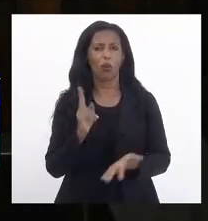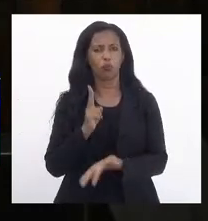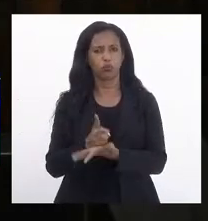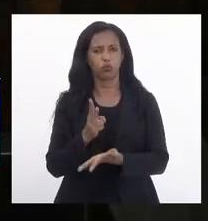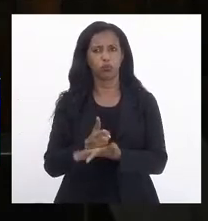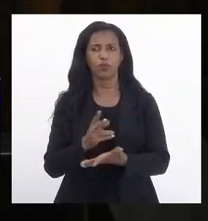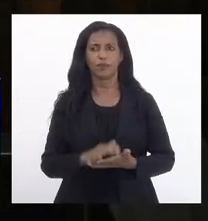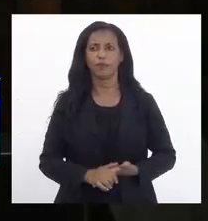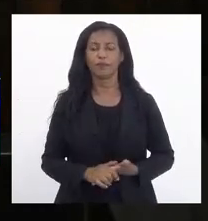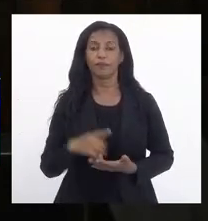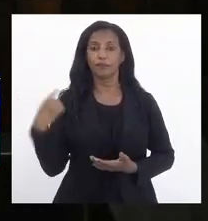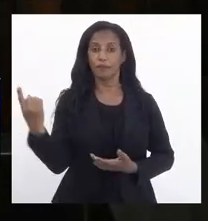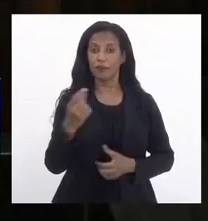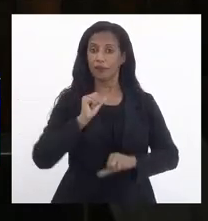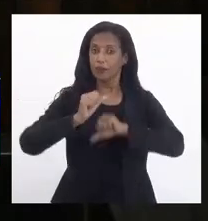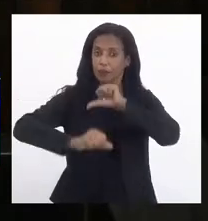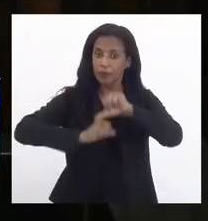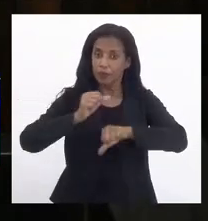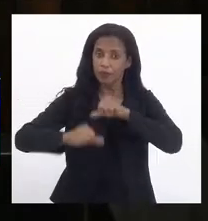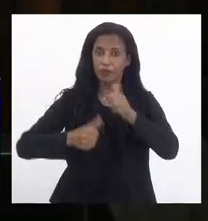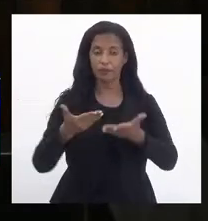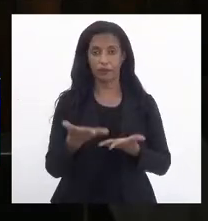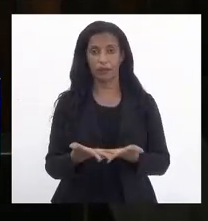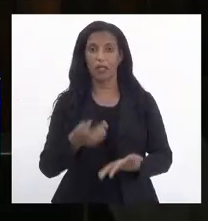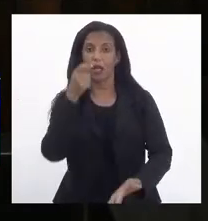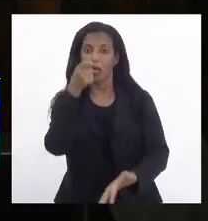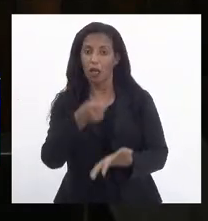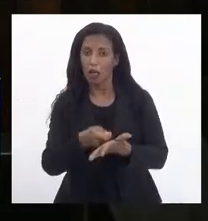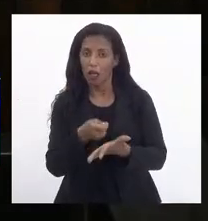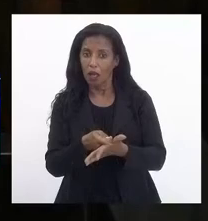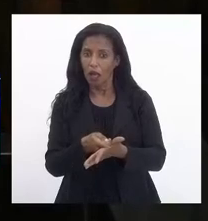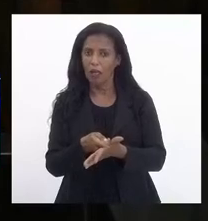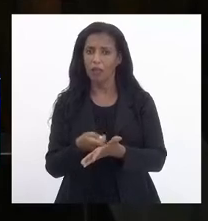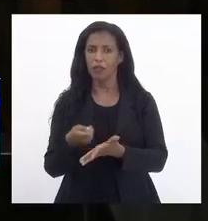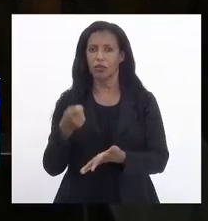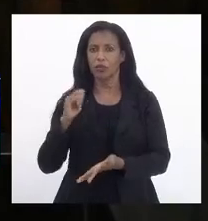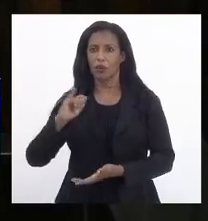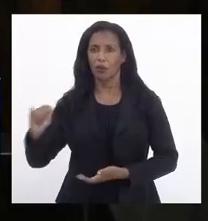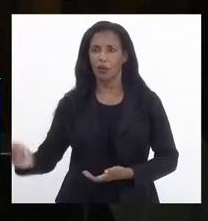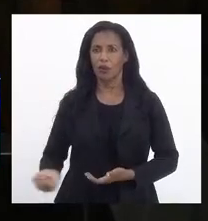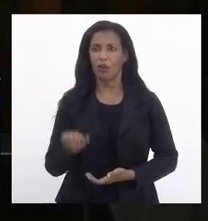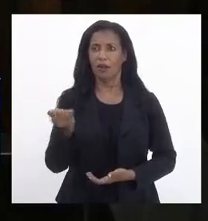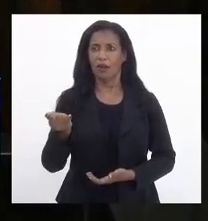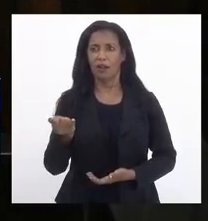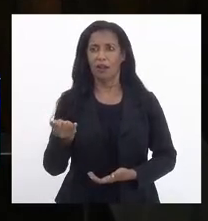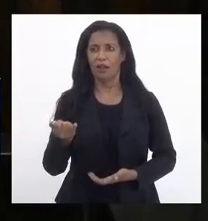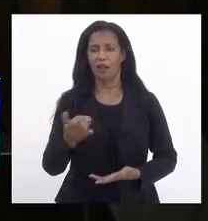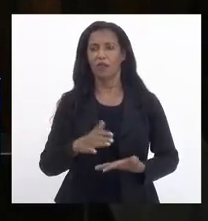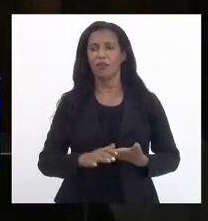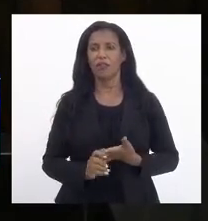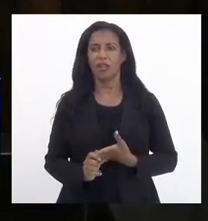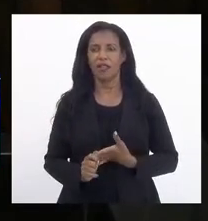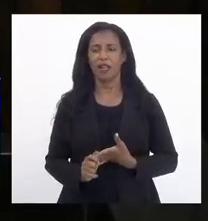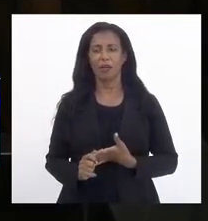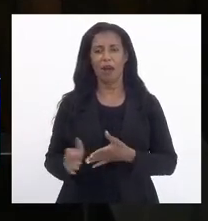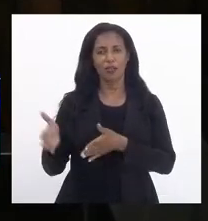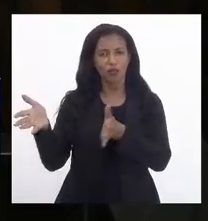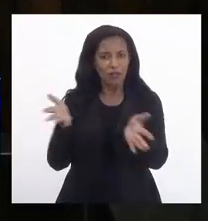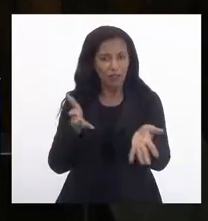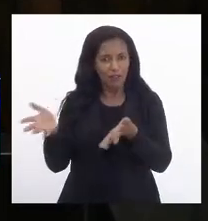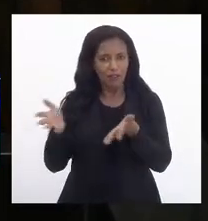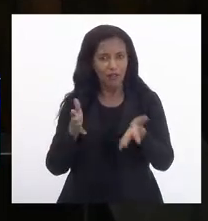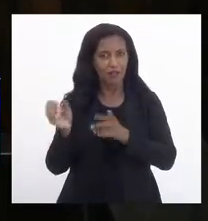continue. A gente tem que reverter isso, tem que garantir uma oferta ampla, territorializada e mobilizar a